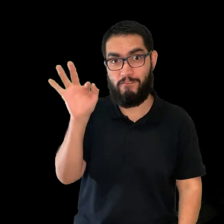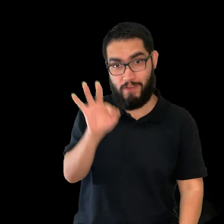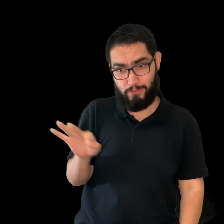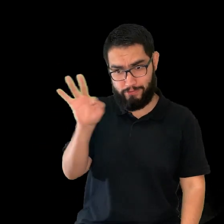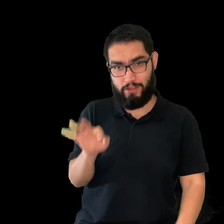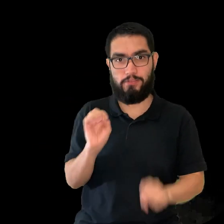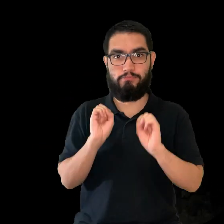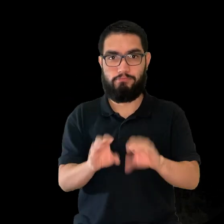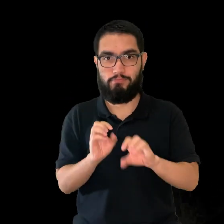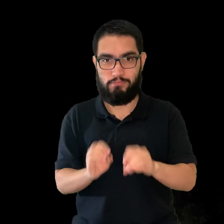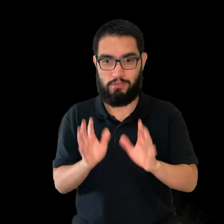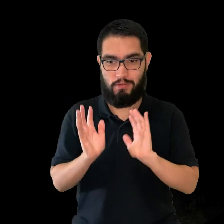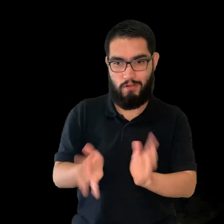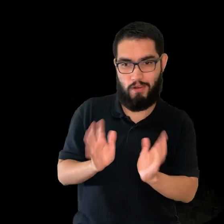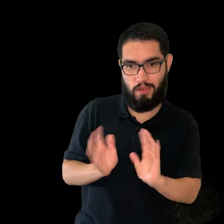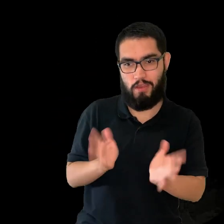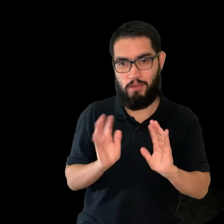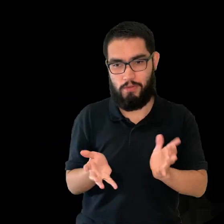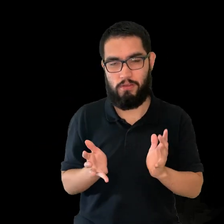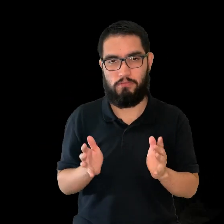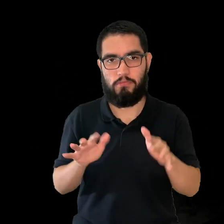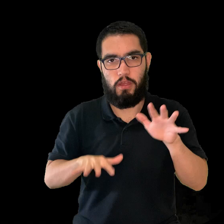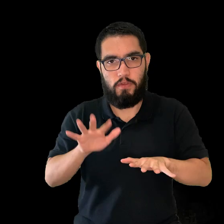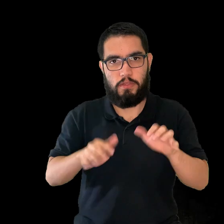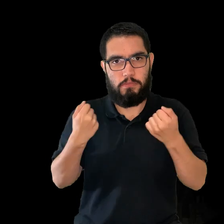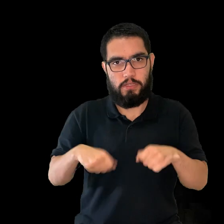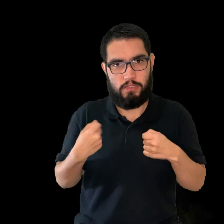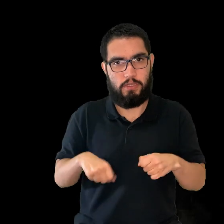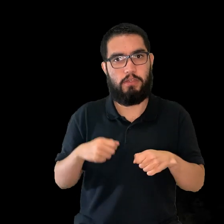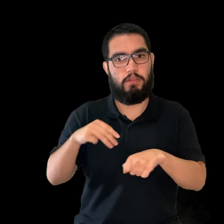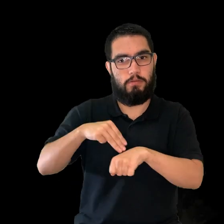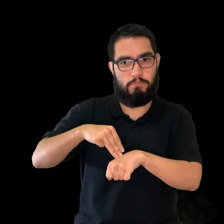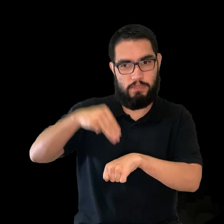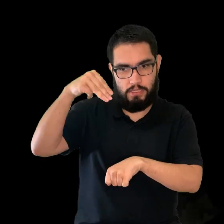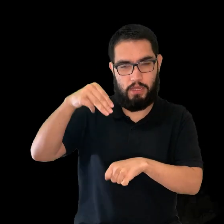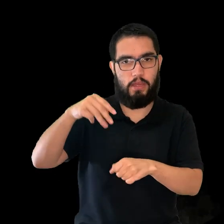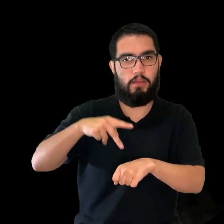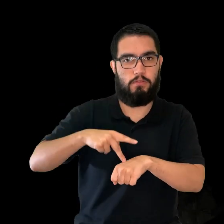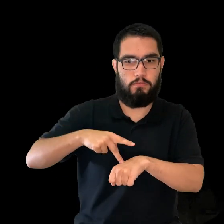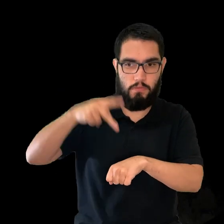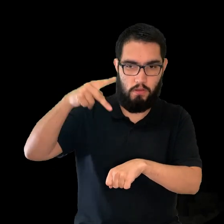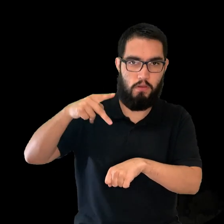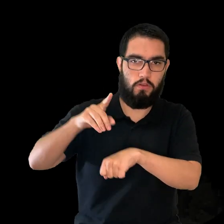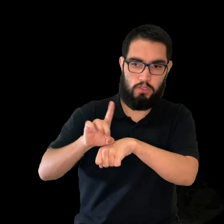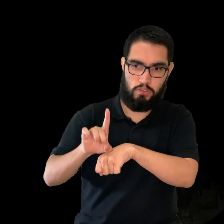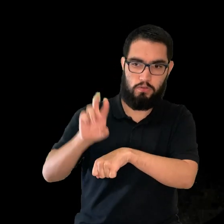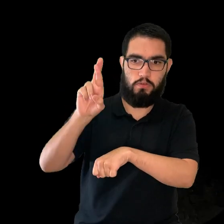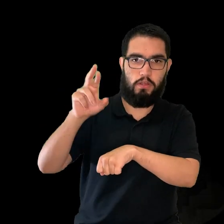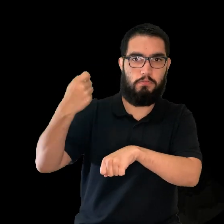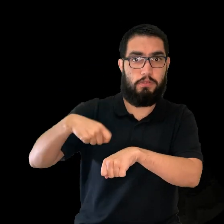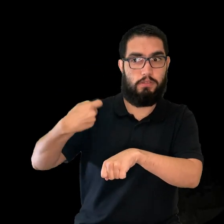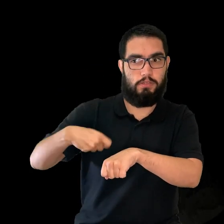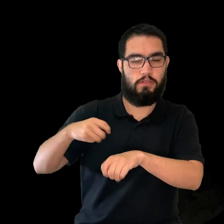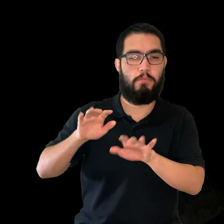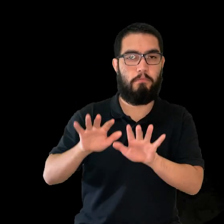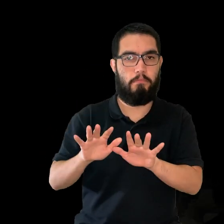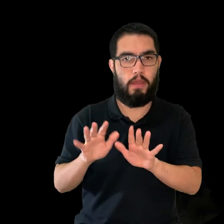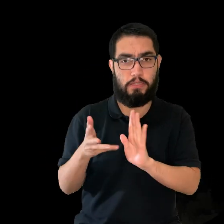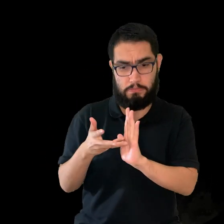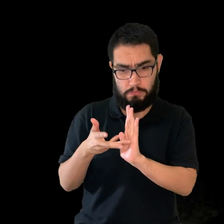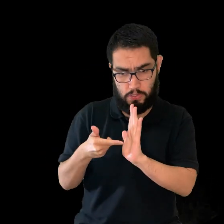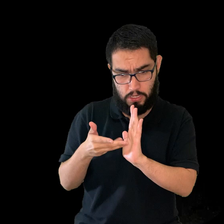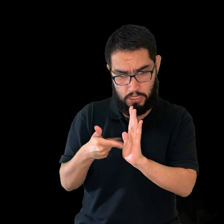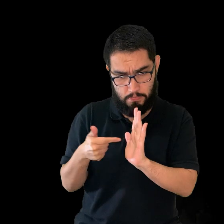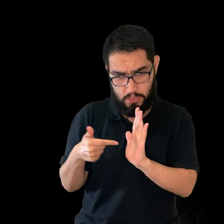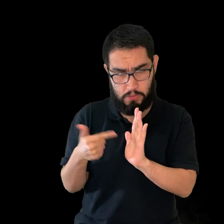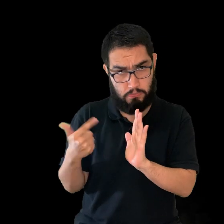nível superior. Muitas vezes você vai precisar sim ter uma especialização, um mestrado, um doutorado, mas não